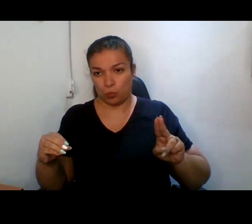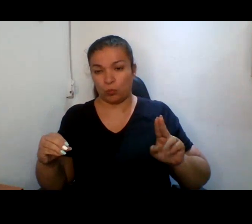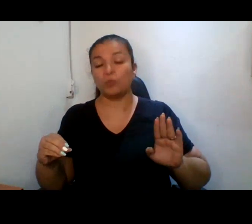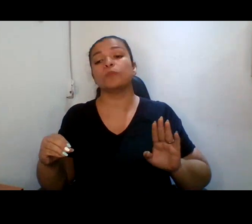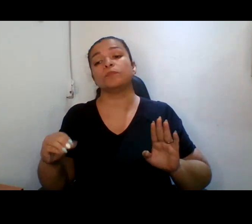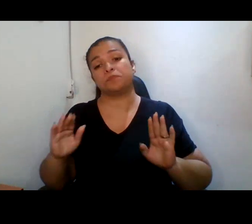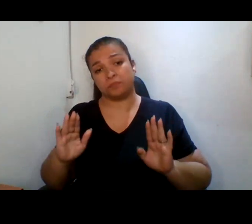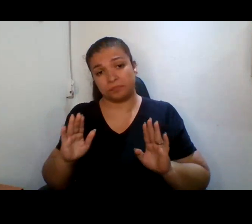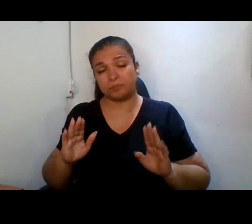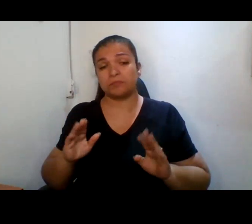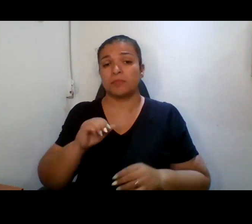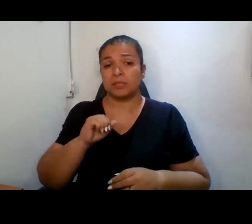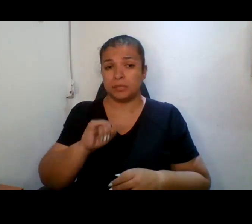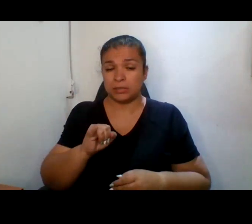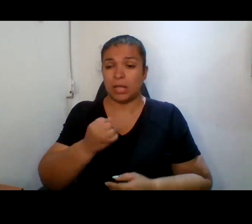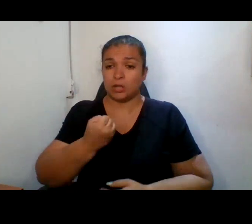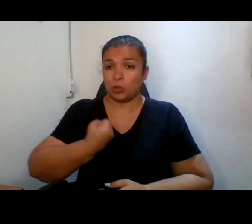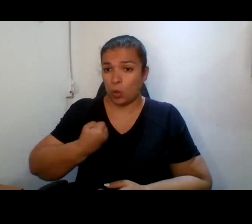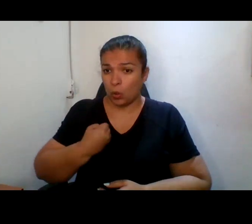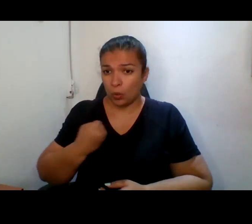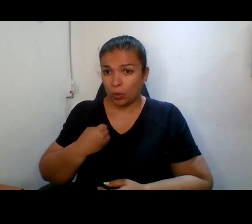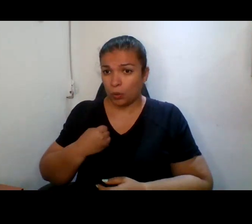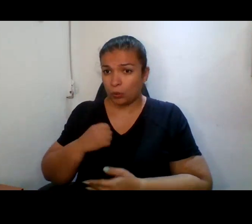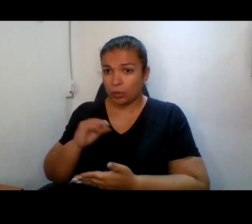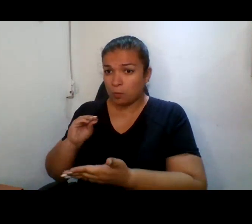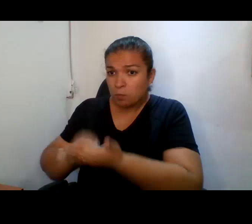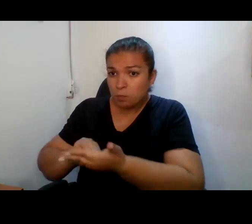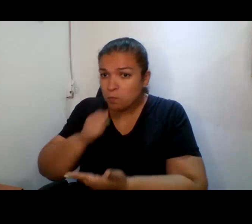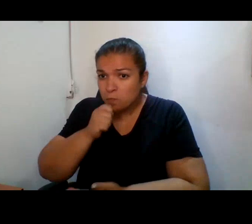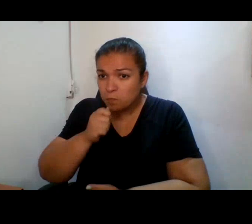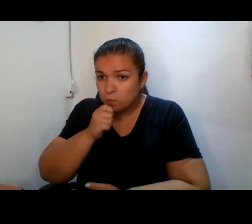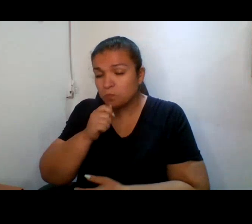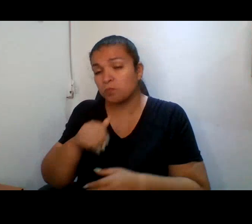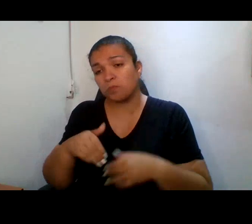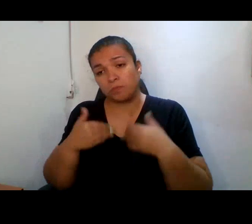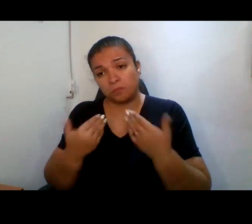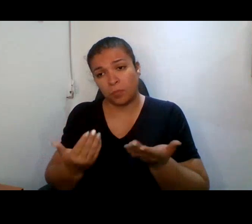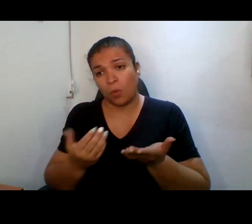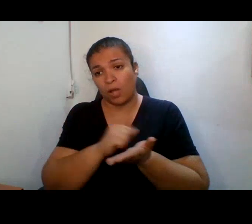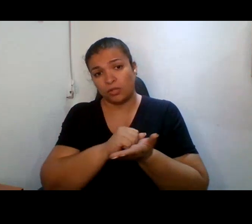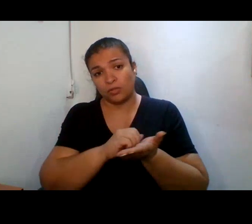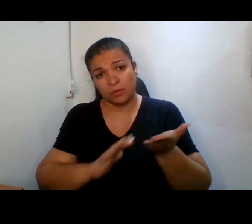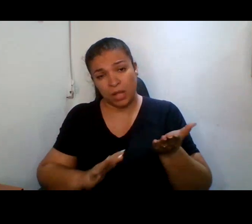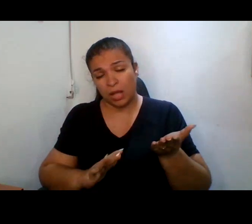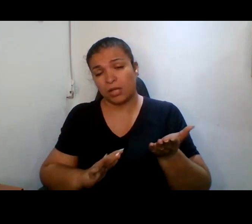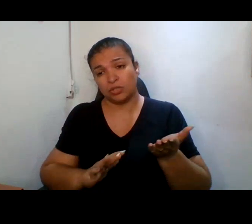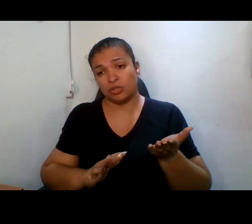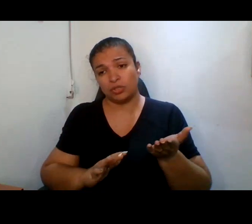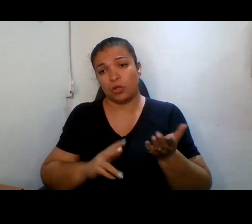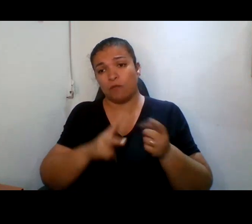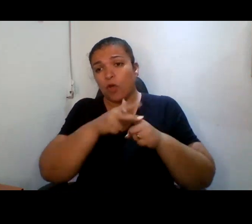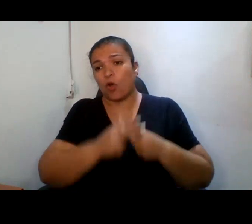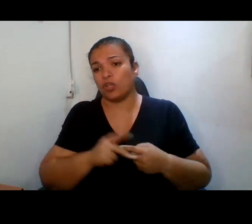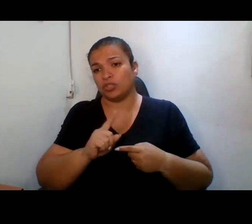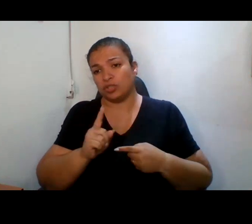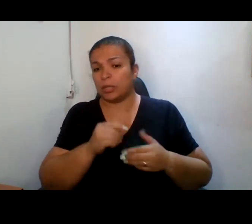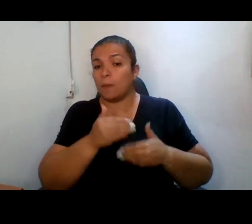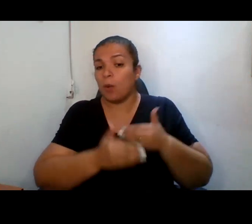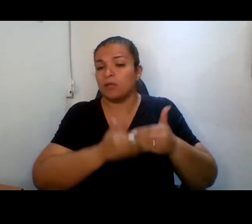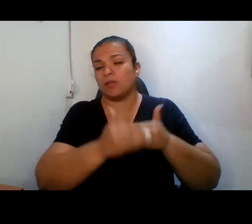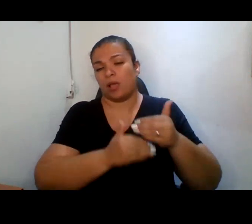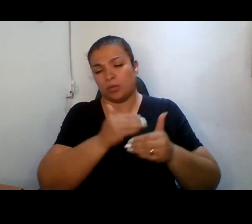se a nota ainda não está lá, provavelmente a atividade está sendo corrigida, está no processo, tá